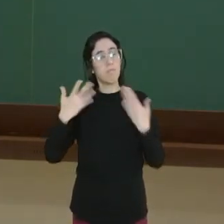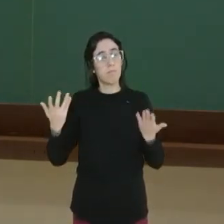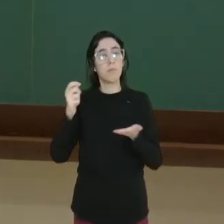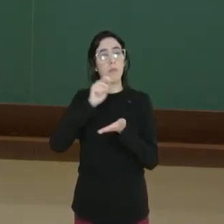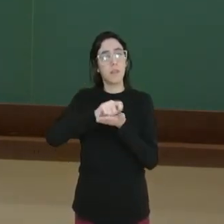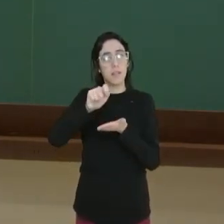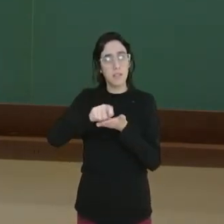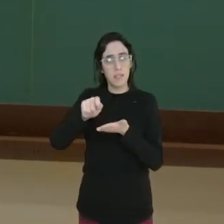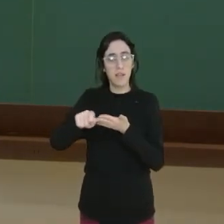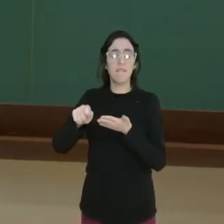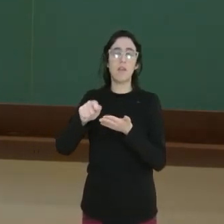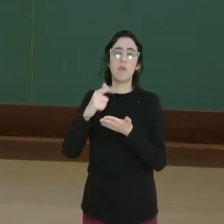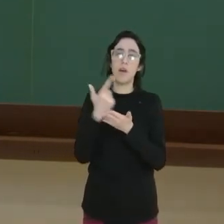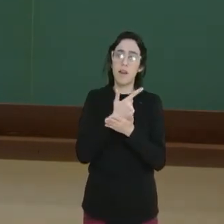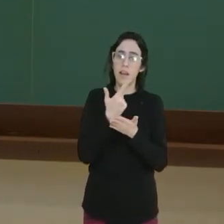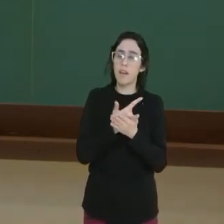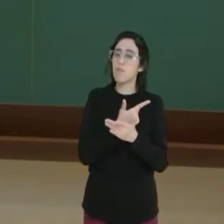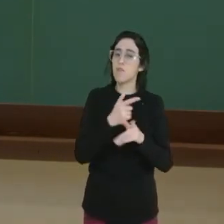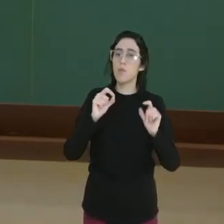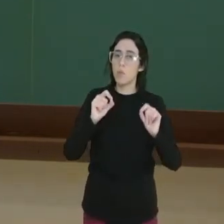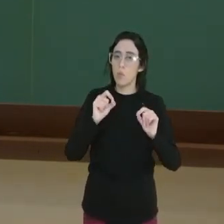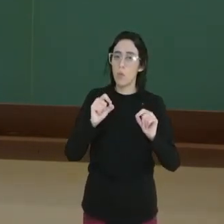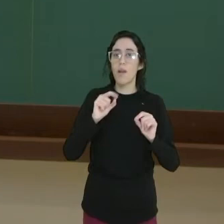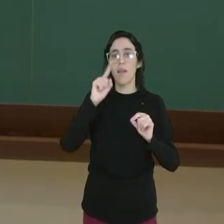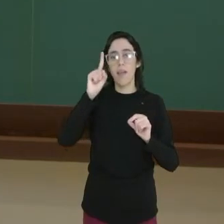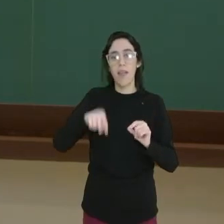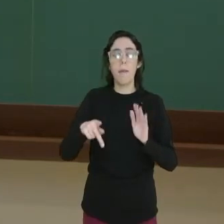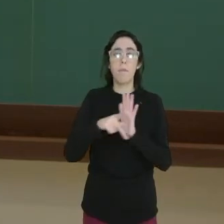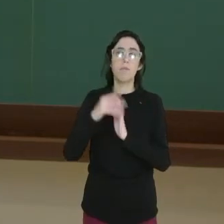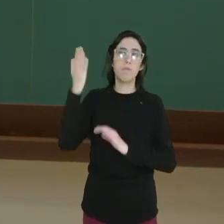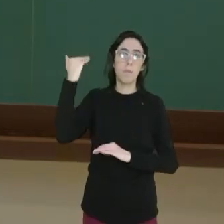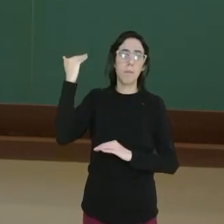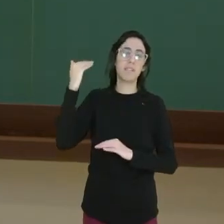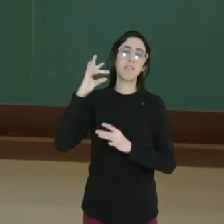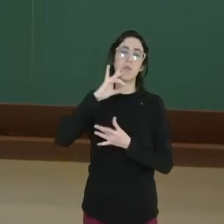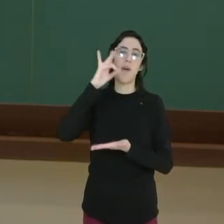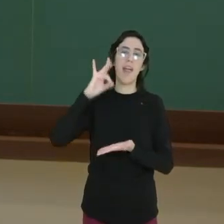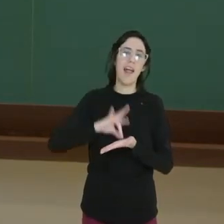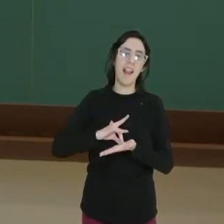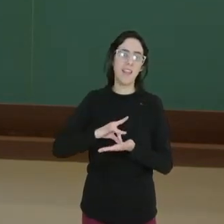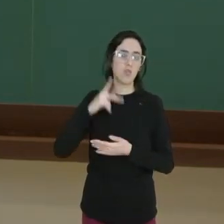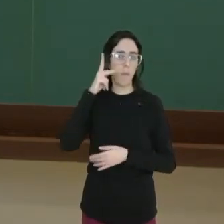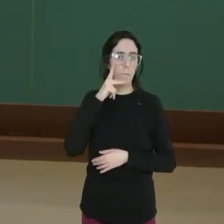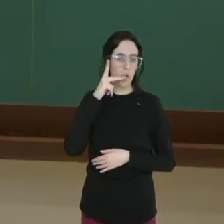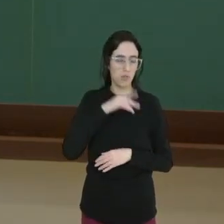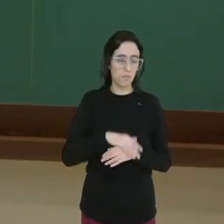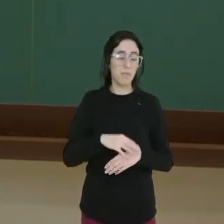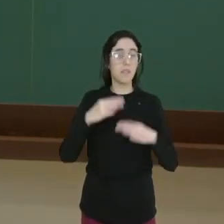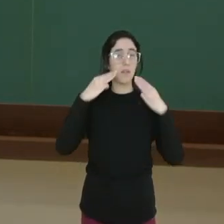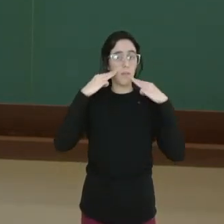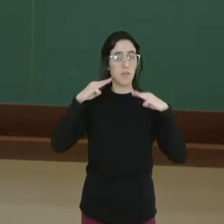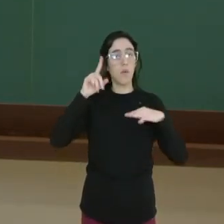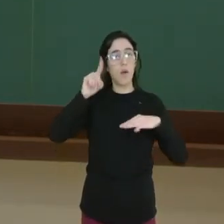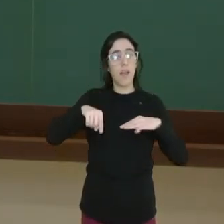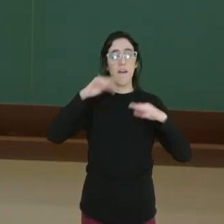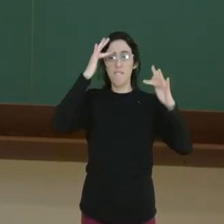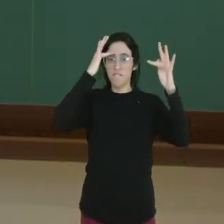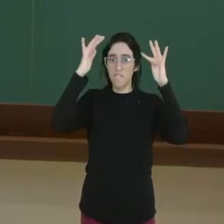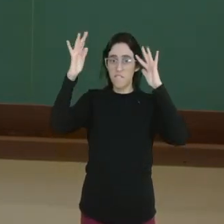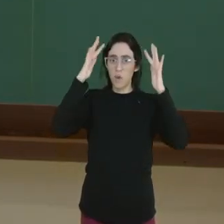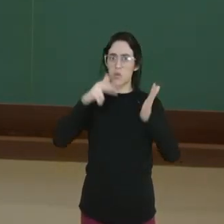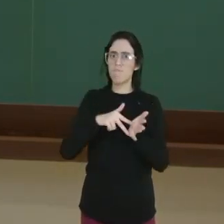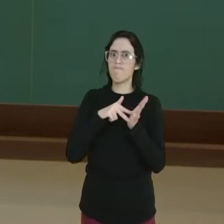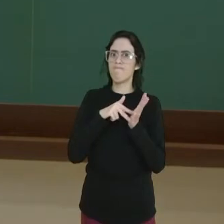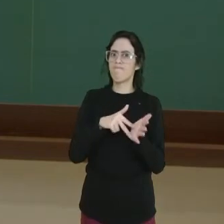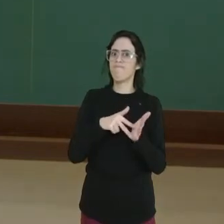ele escreveu as suas obras a partir do realismo político. Maquiavel era um filósofo muito pé no